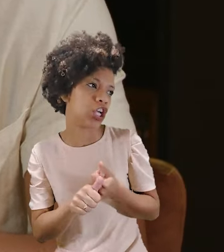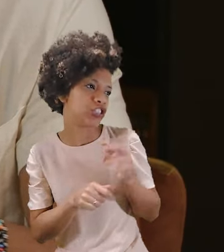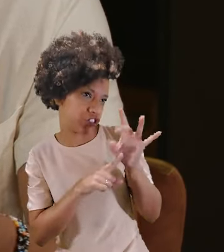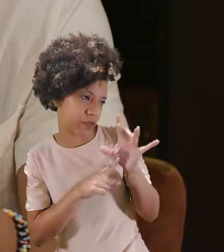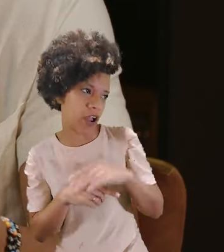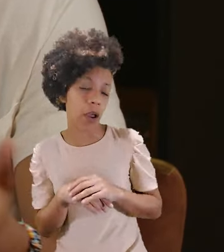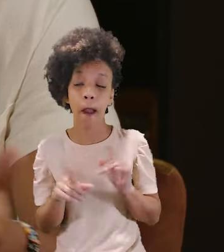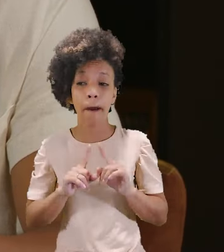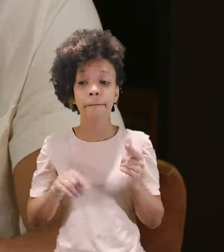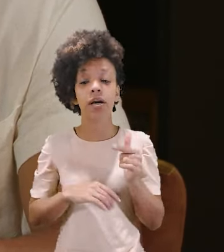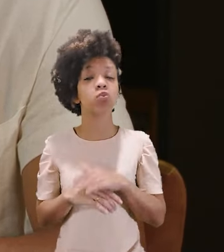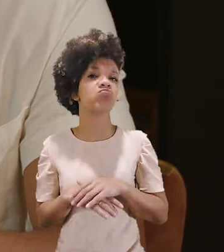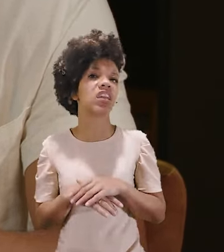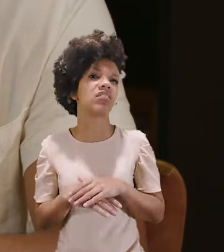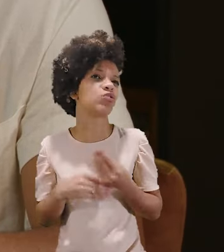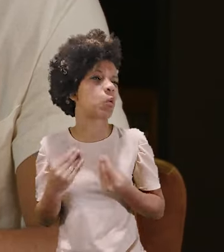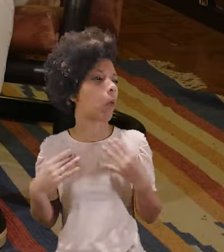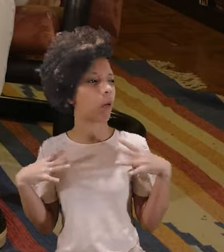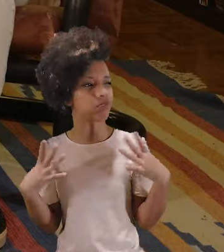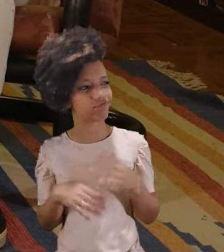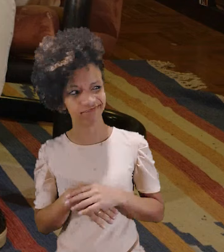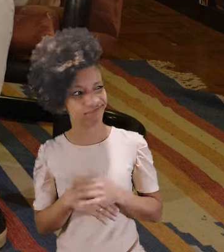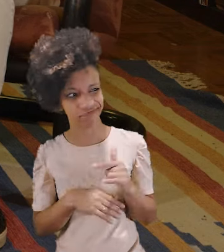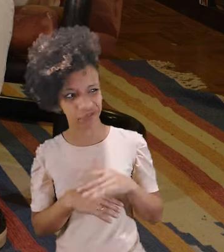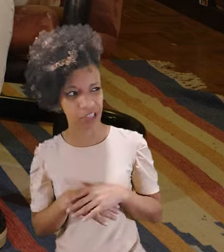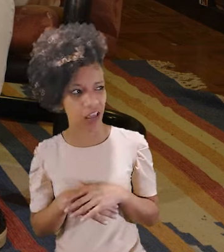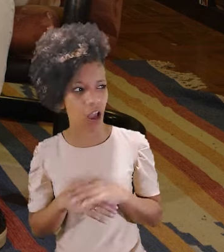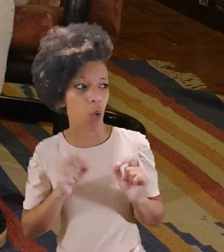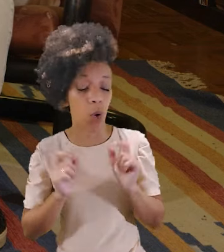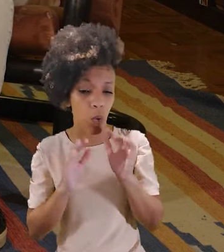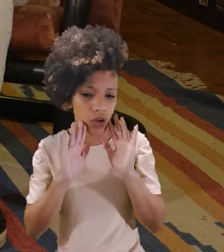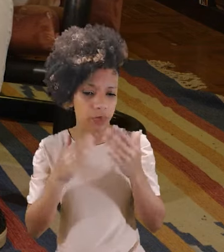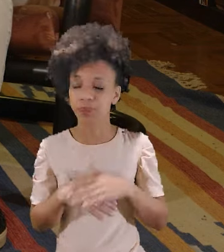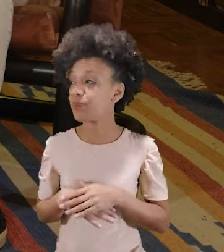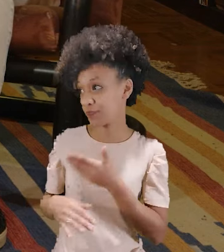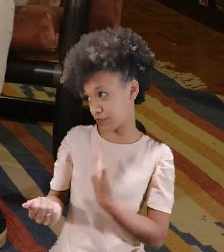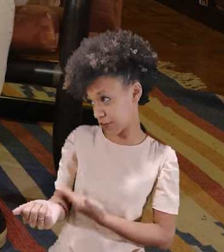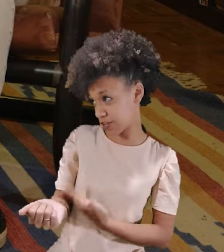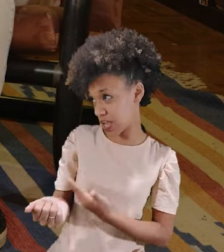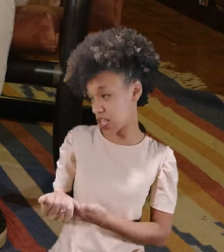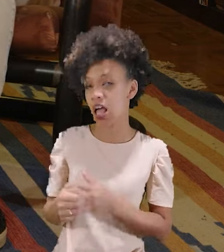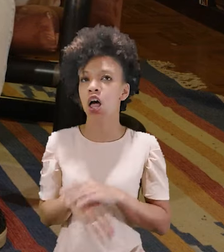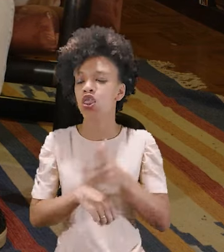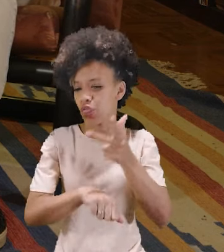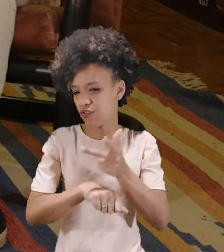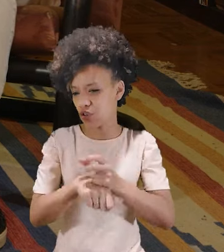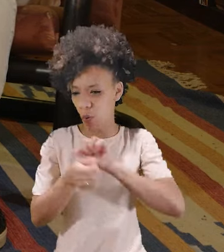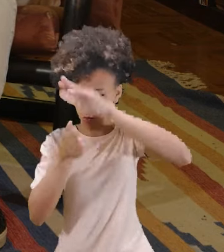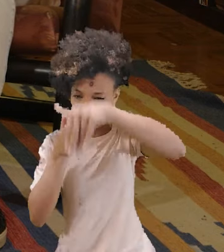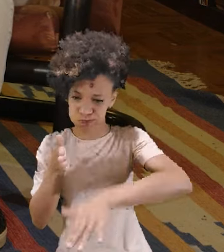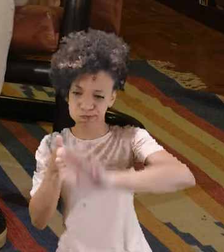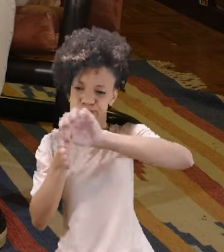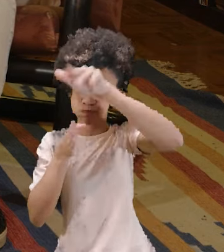mas eu não tenho muito realmente não tem muito lasanha não entendeu você é muito largas tranquilo vai mas sou viciado naqueles vídeos